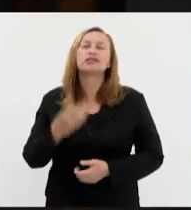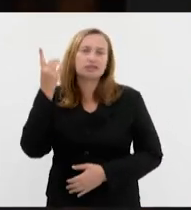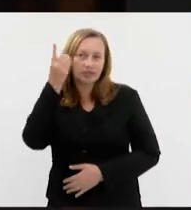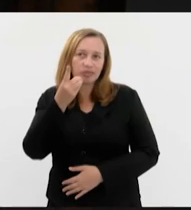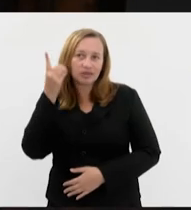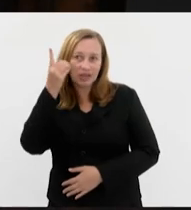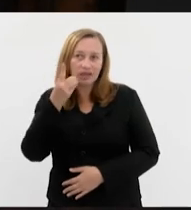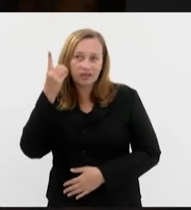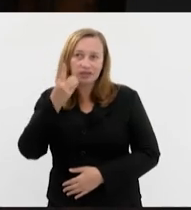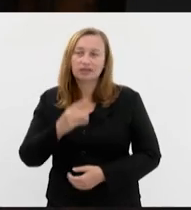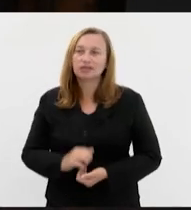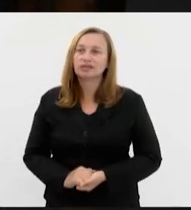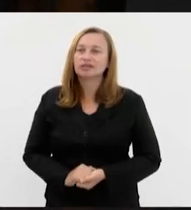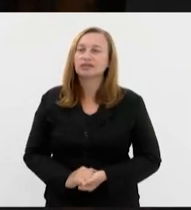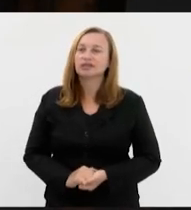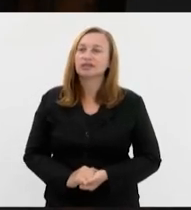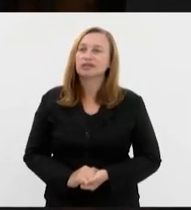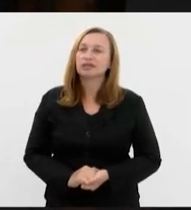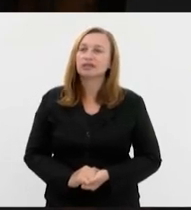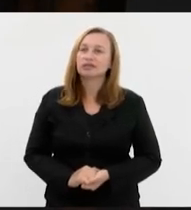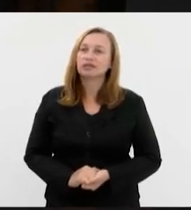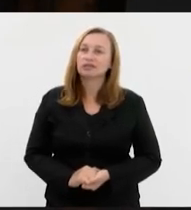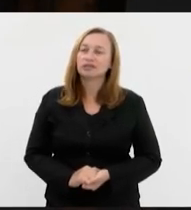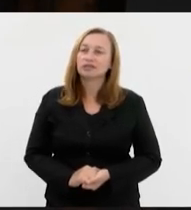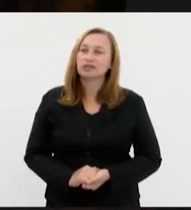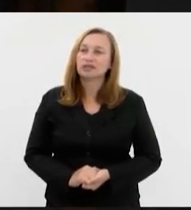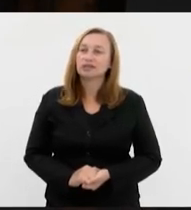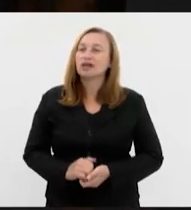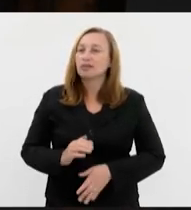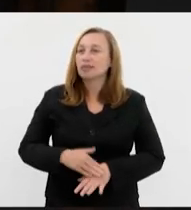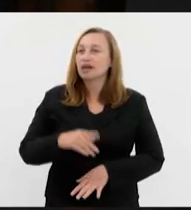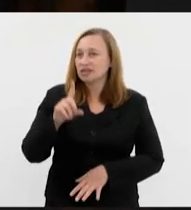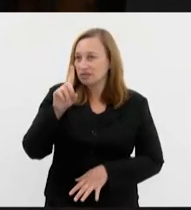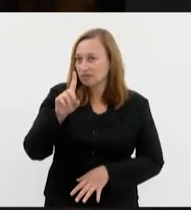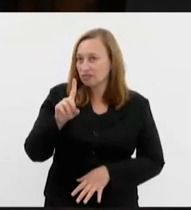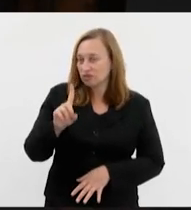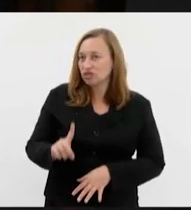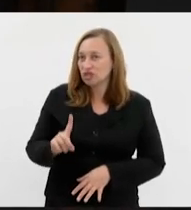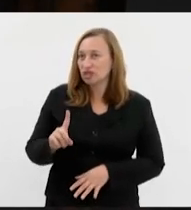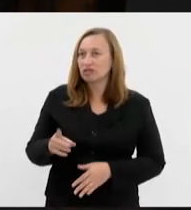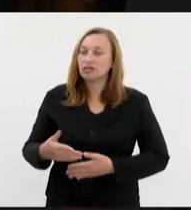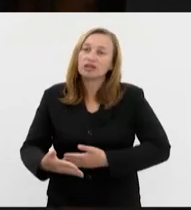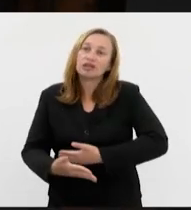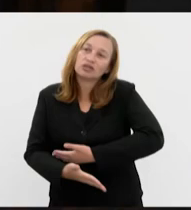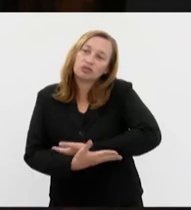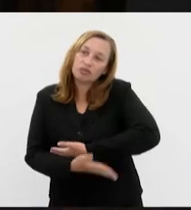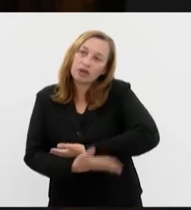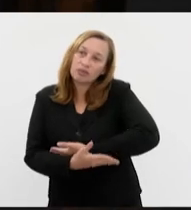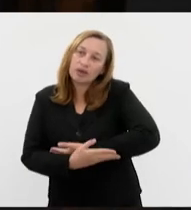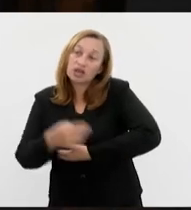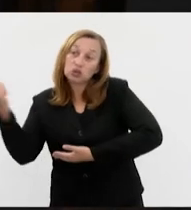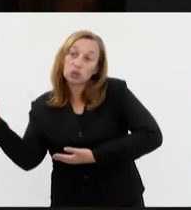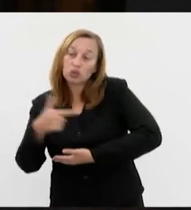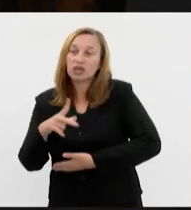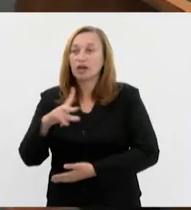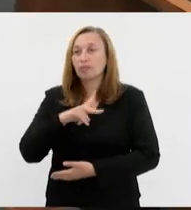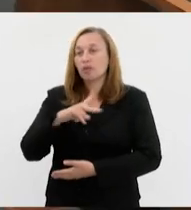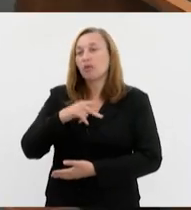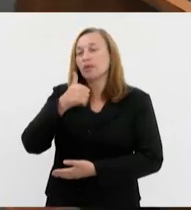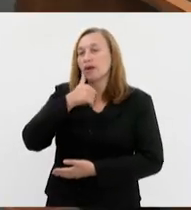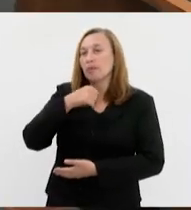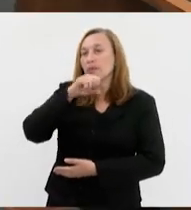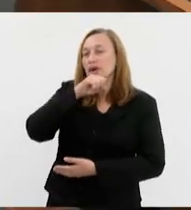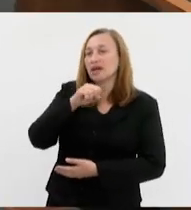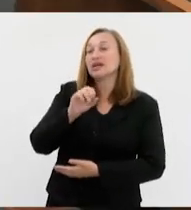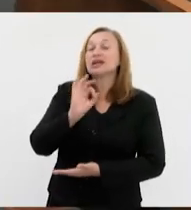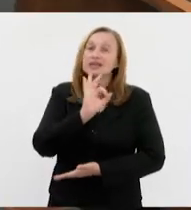Deputado, diga-se de passagem que é mais um direito da criança do que da própria mãe em si. Com então certeza. É tirar direito de